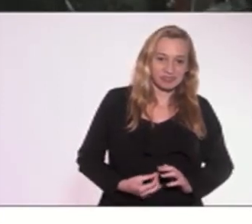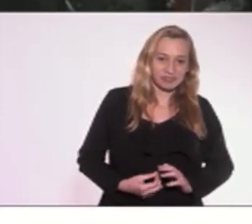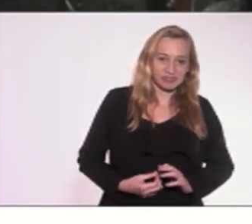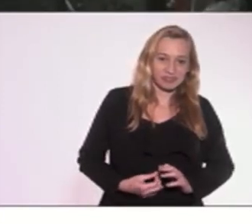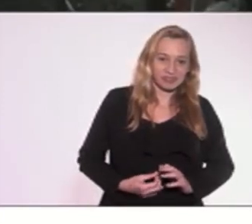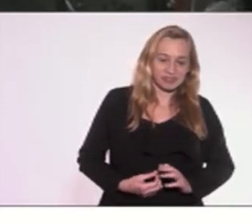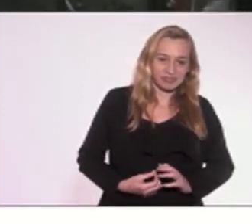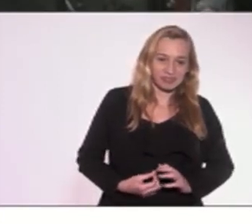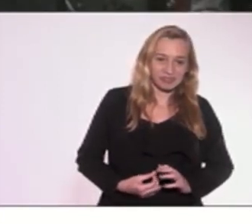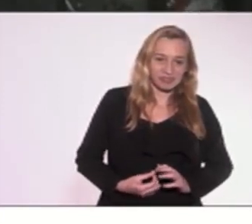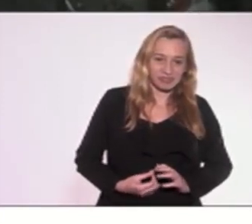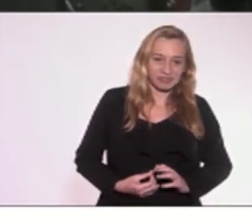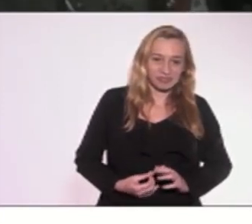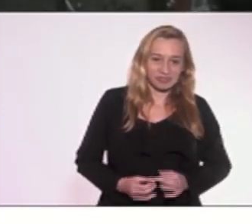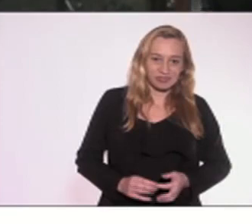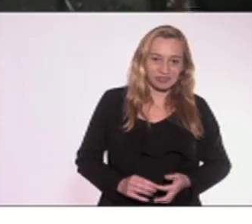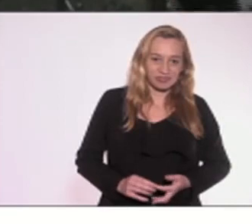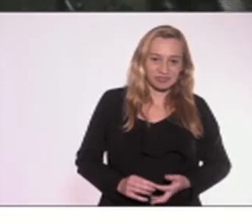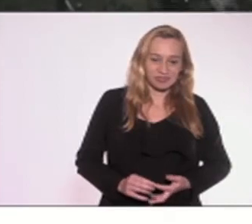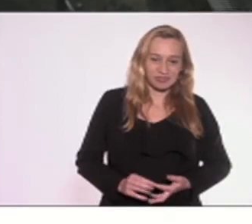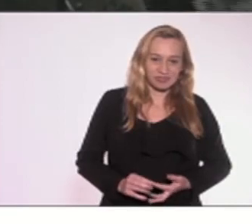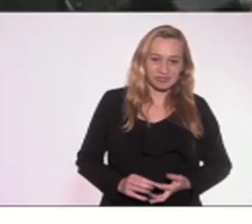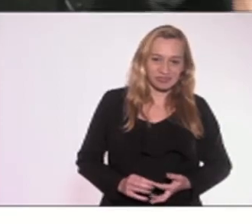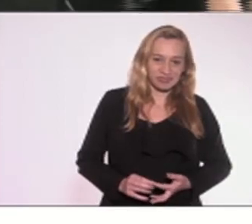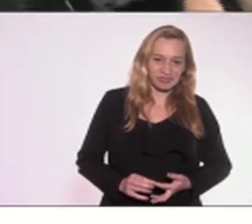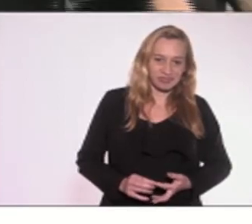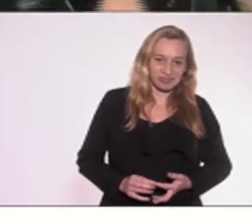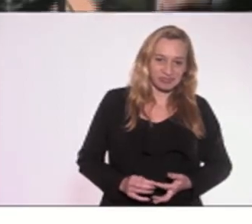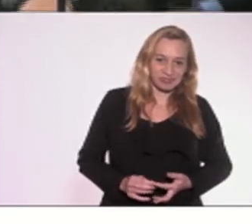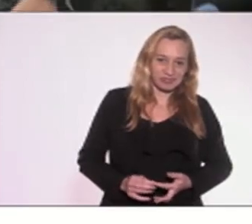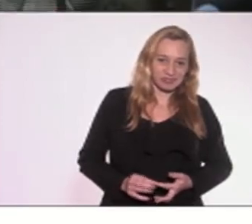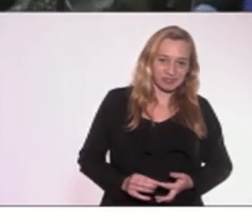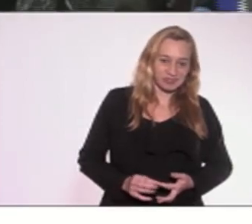Olha lá, Rico, olha lá, Carlos. Olha lá, ó. Vem, Dani, olha lá, ó. Pra onde?